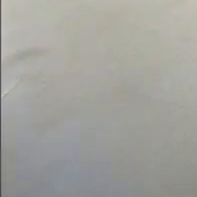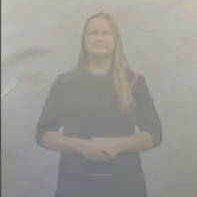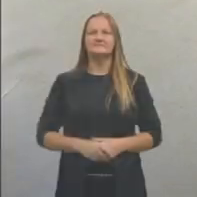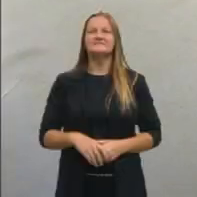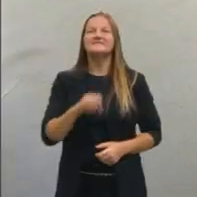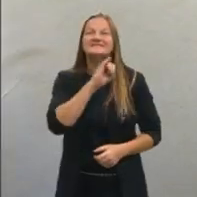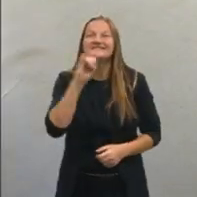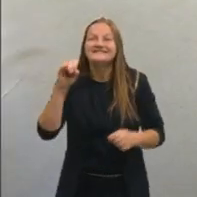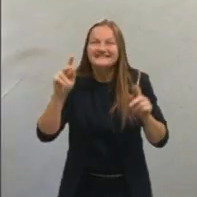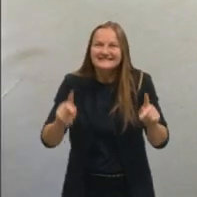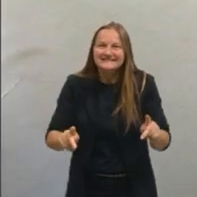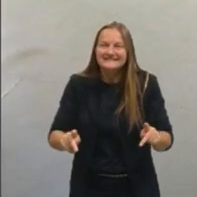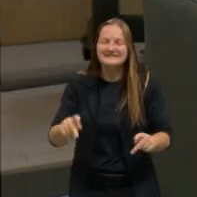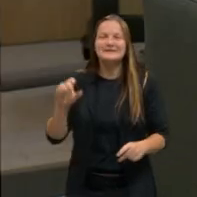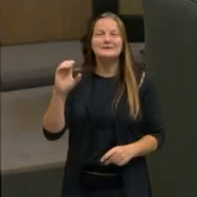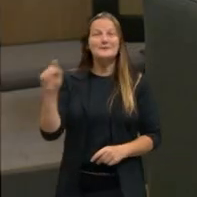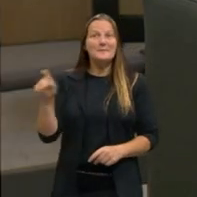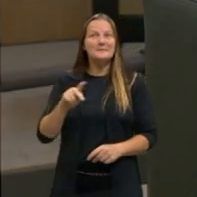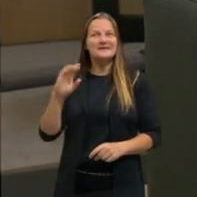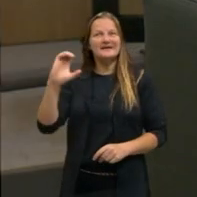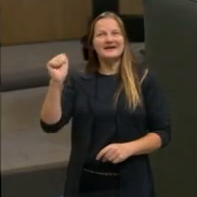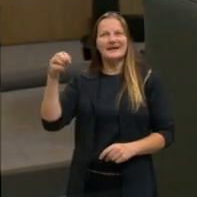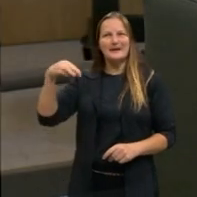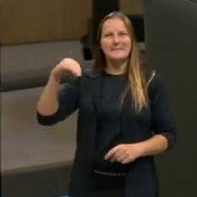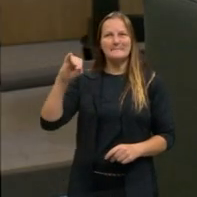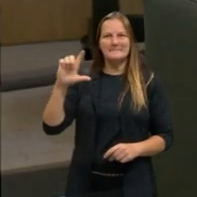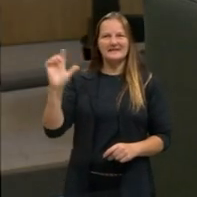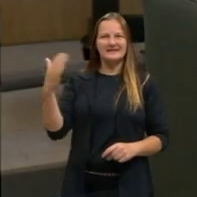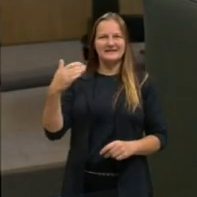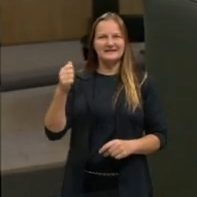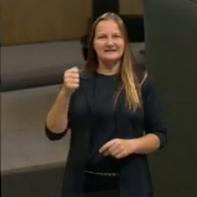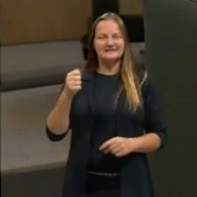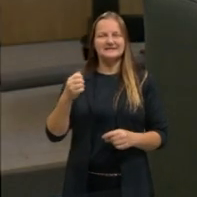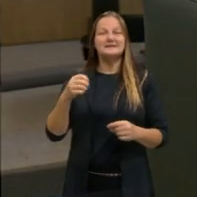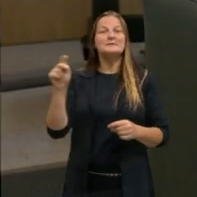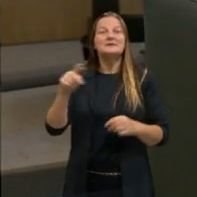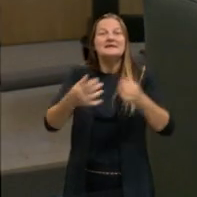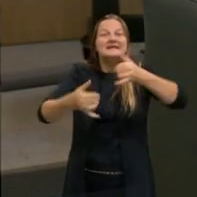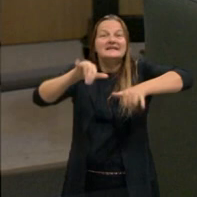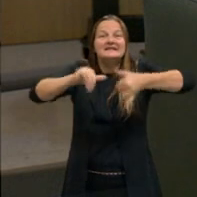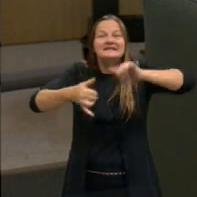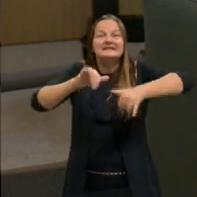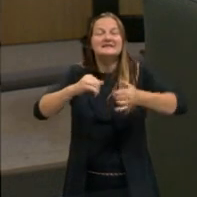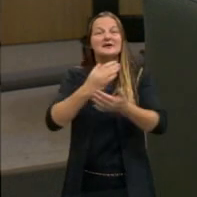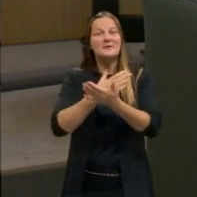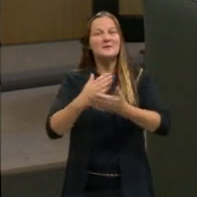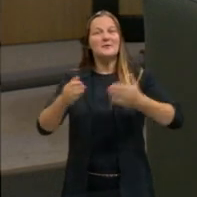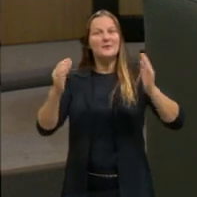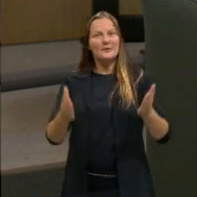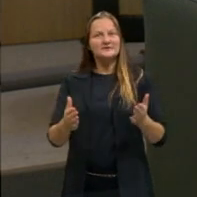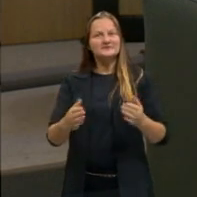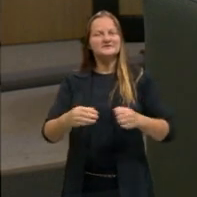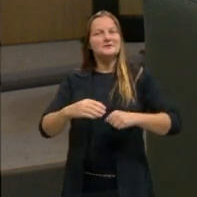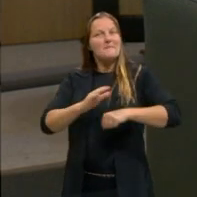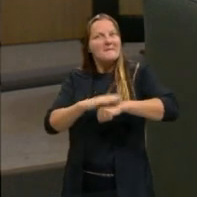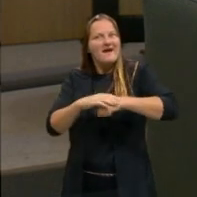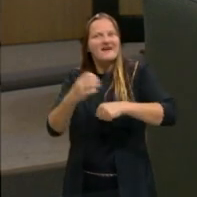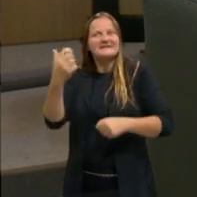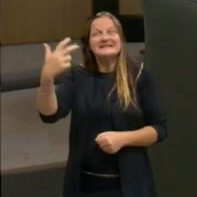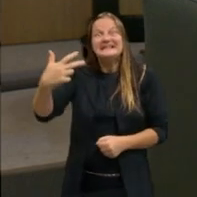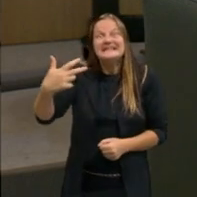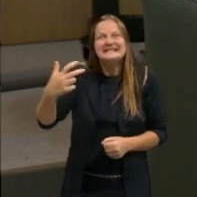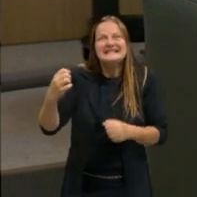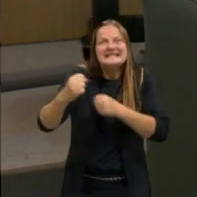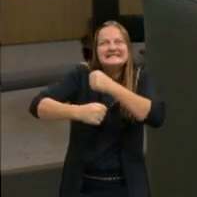Olá pessoal eu sou professora Camila grande em mim Sou professora de química e iniciamos hoje mais uma edição a